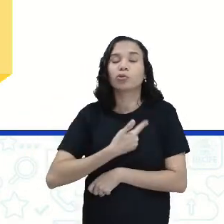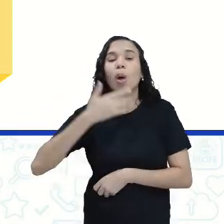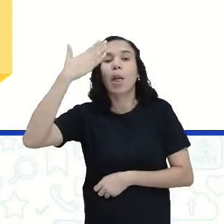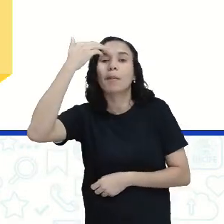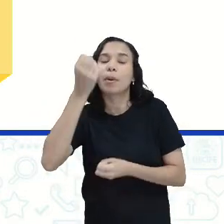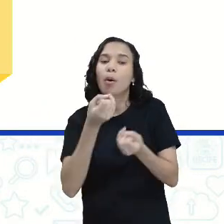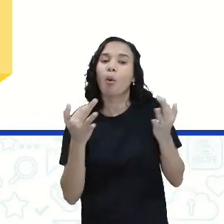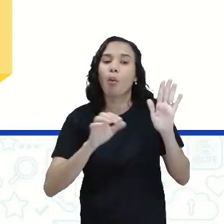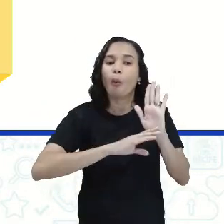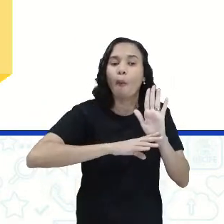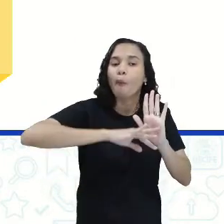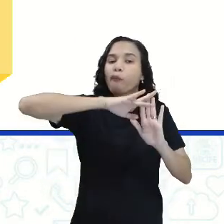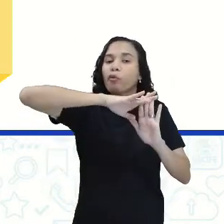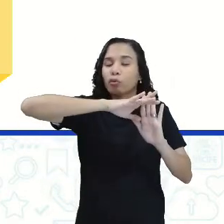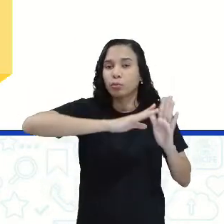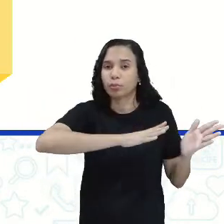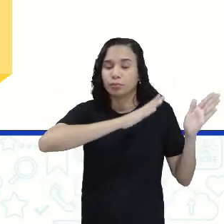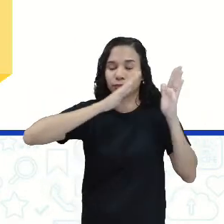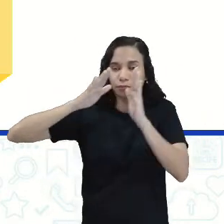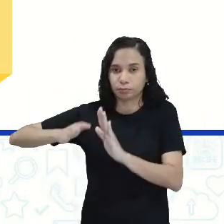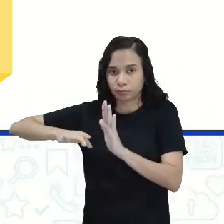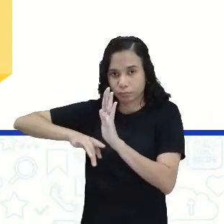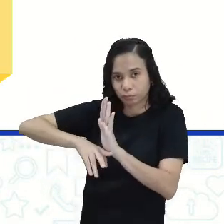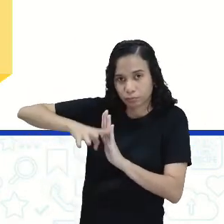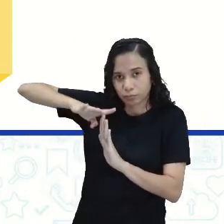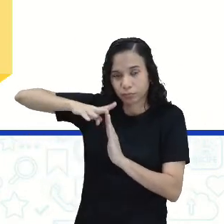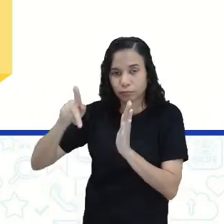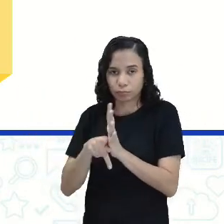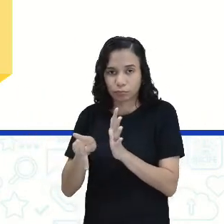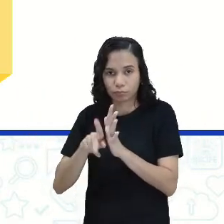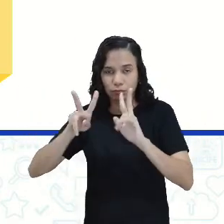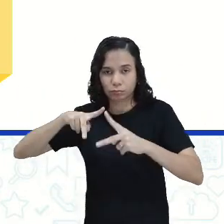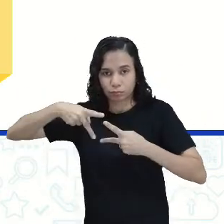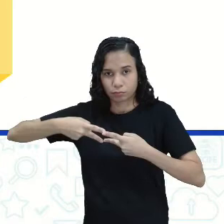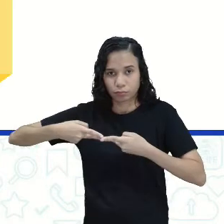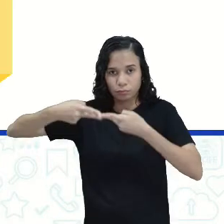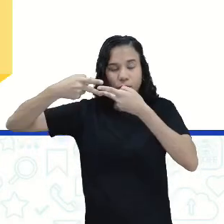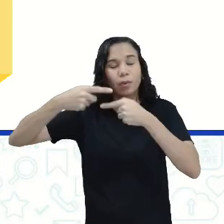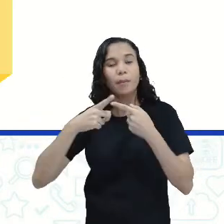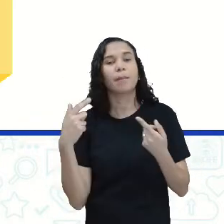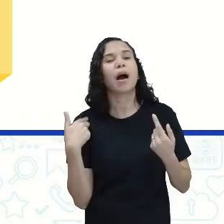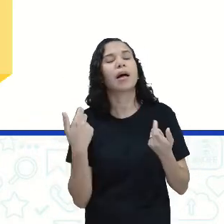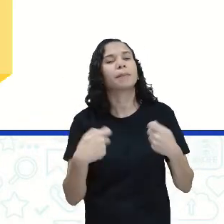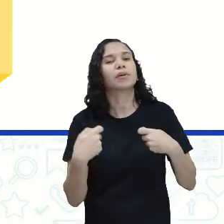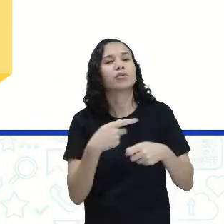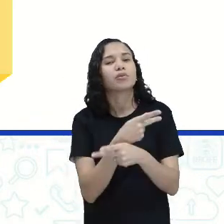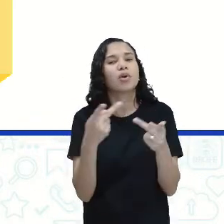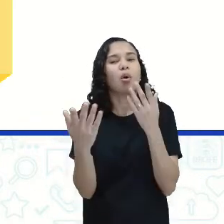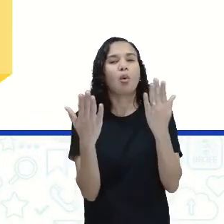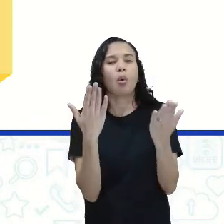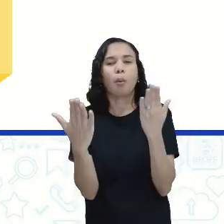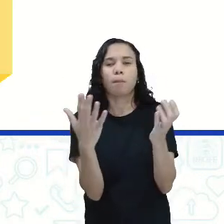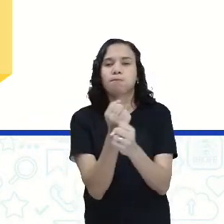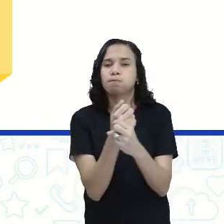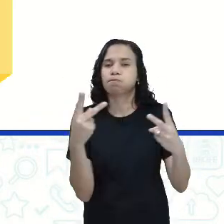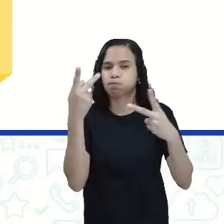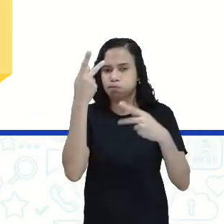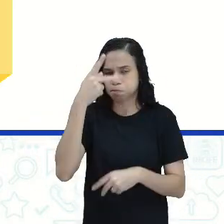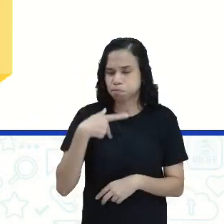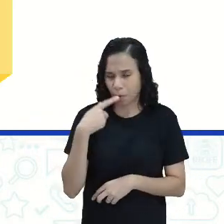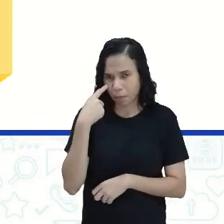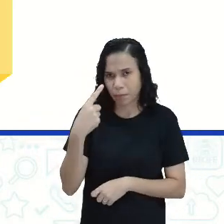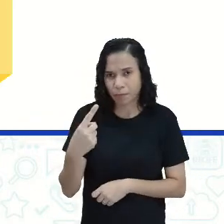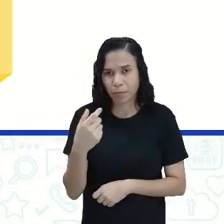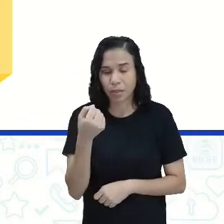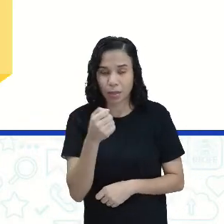volume do cilindro e a outra aula para calcular o volume do prisma específico. Só que eu quero que vocês comparem algo comigo agora nessa aula.